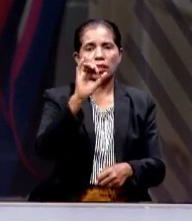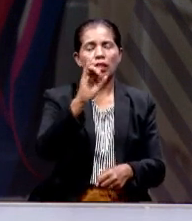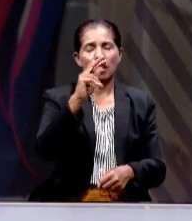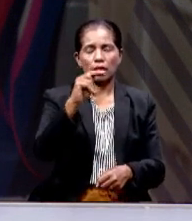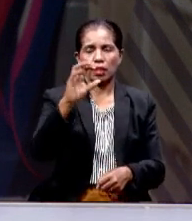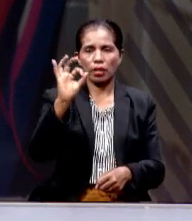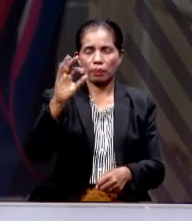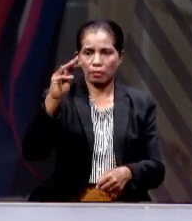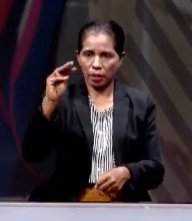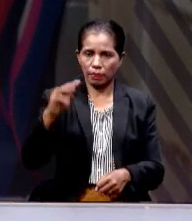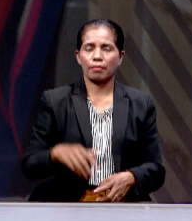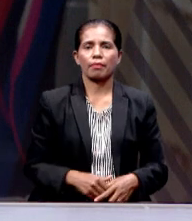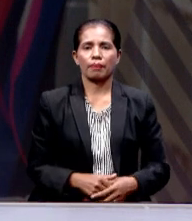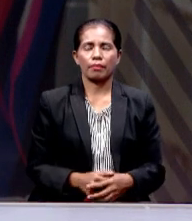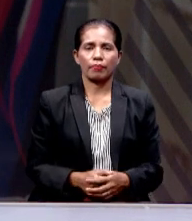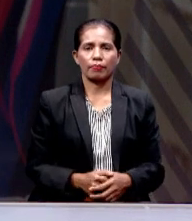Médicos.